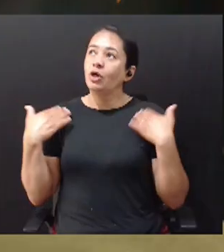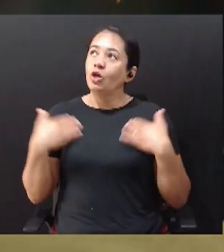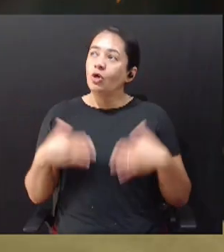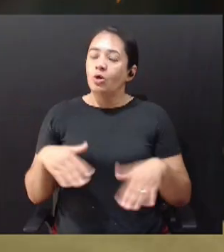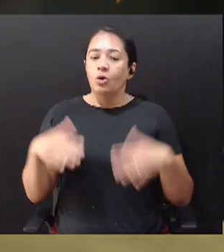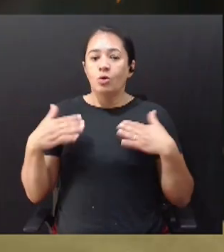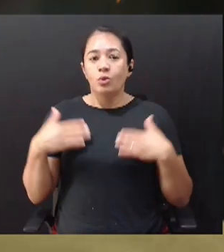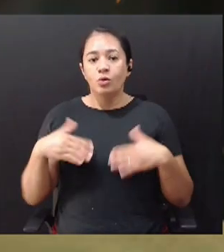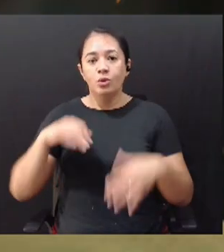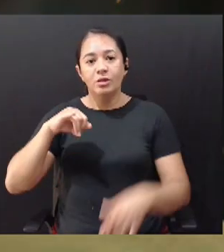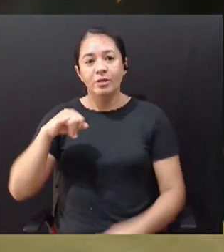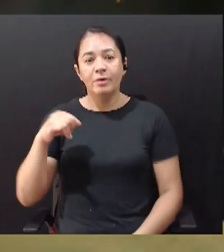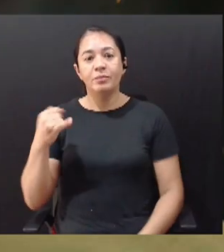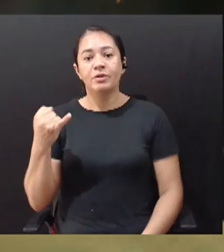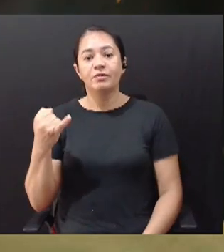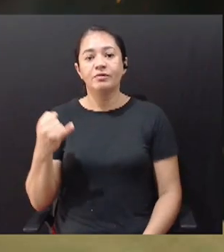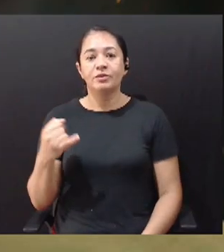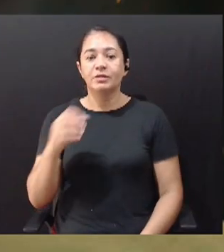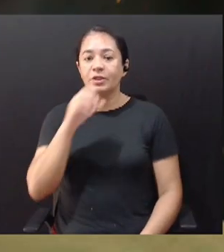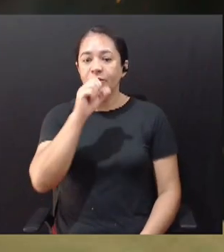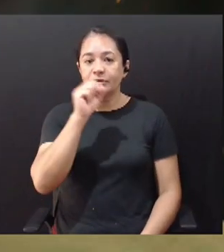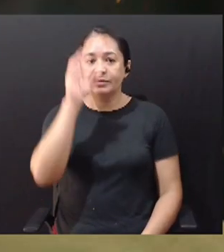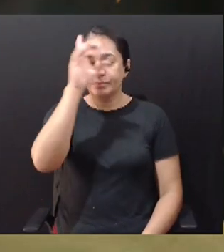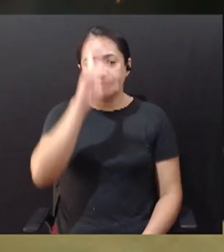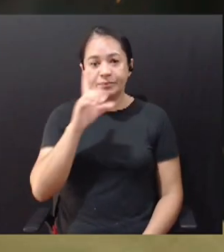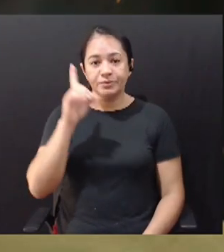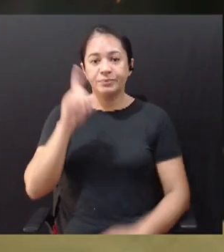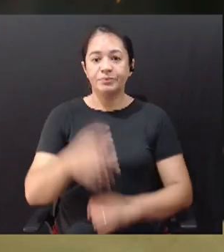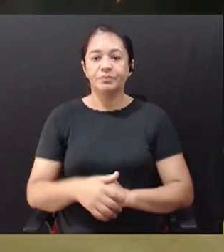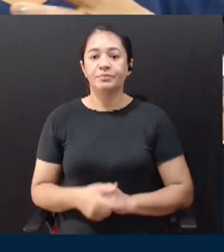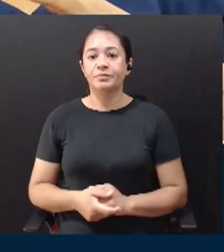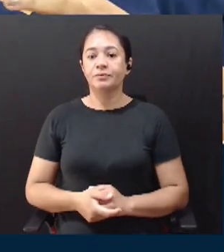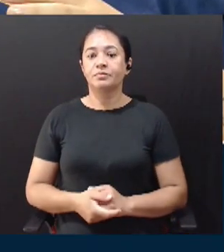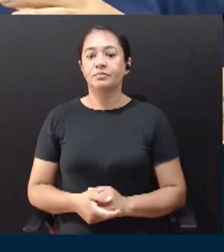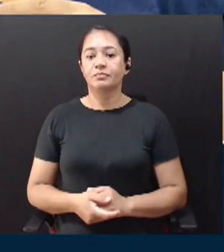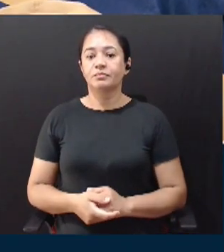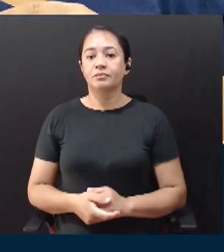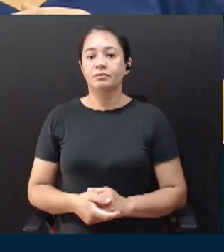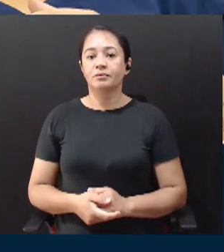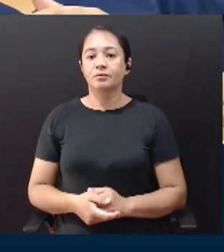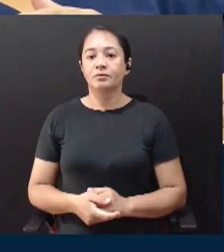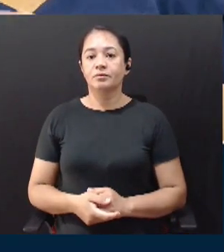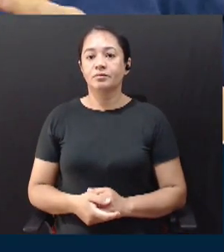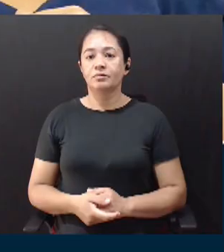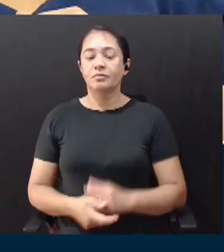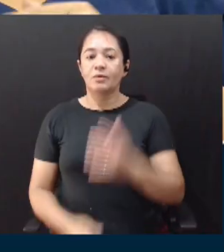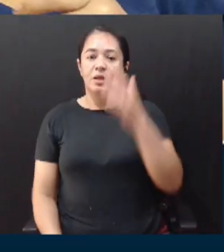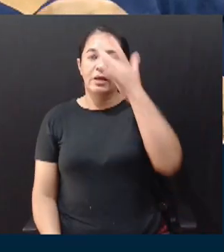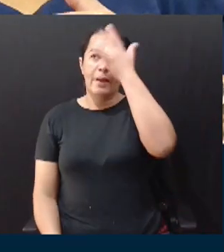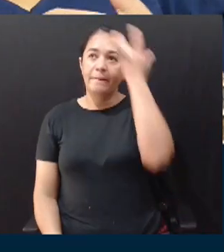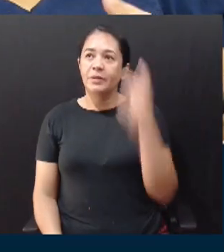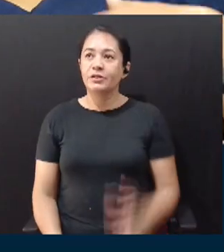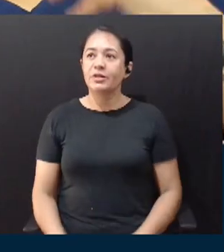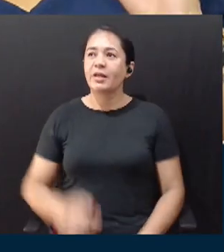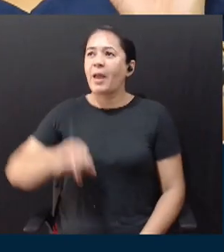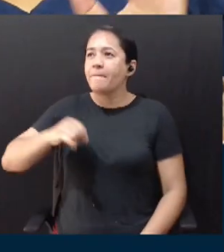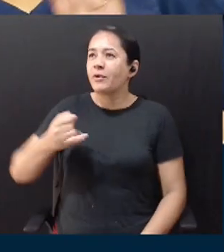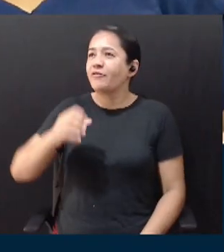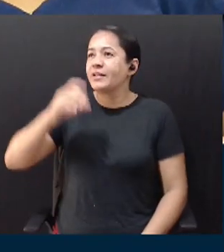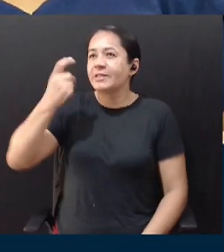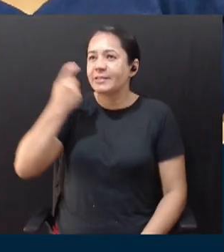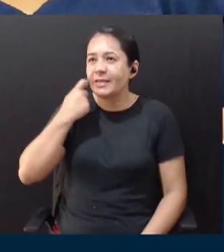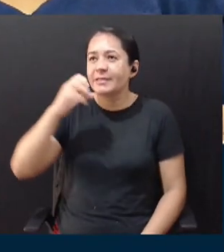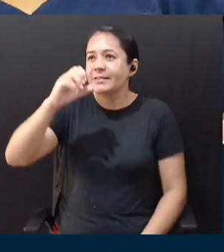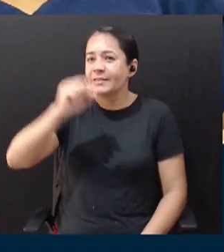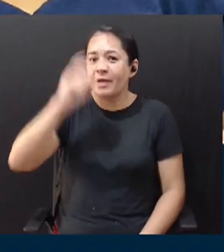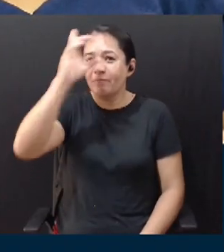seu final de semana, né. Ô Daniela, e aquela pessoa que curte a sexta, curte o sábado, curte o domingo, e não tá